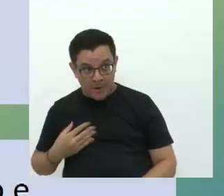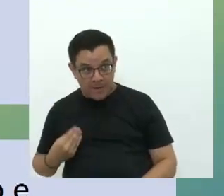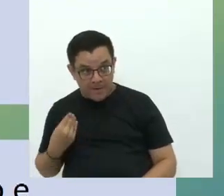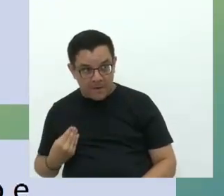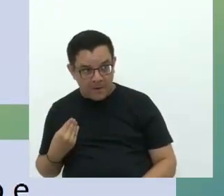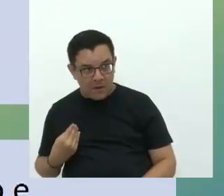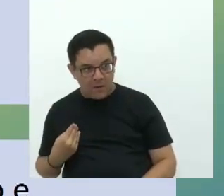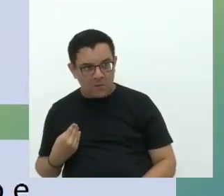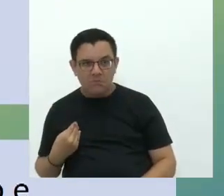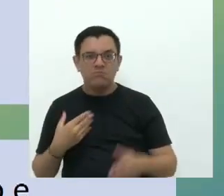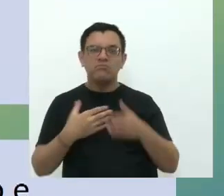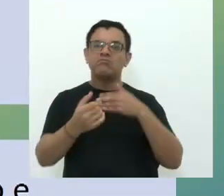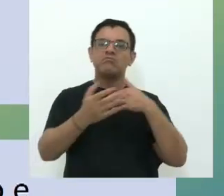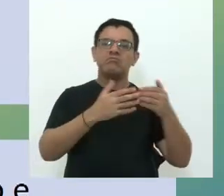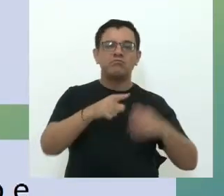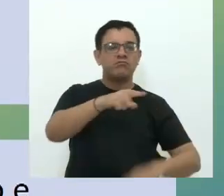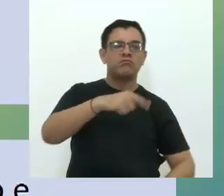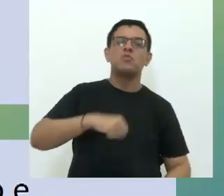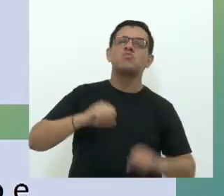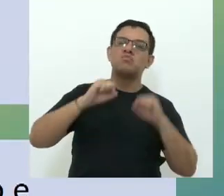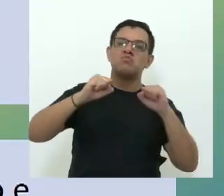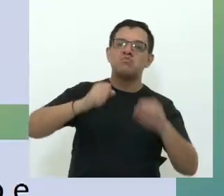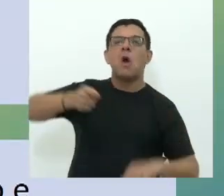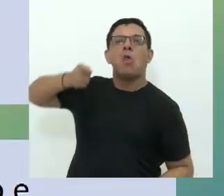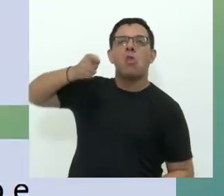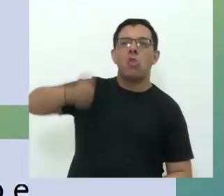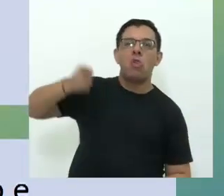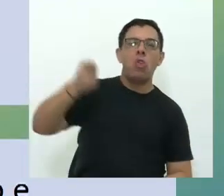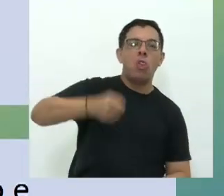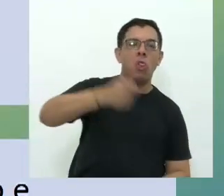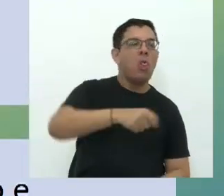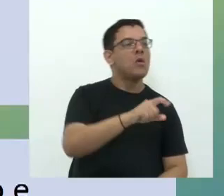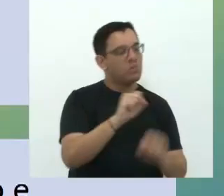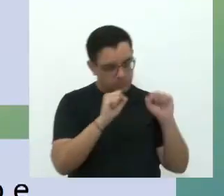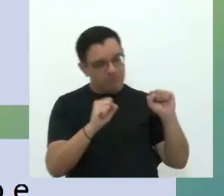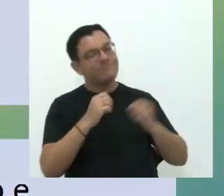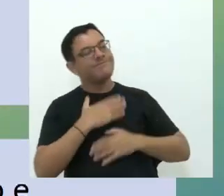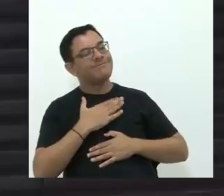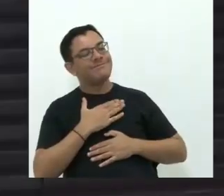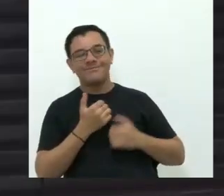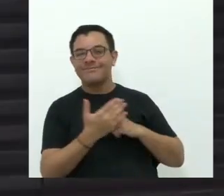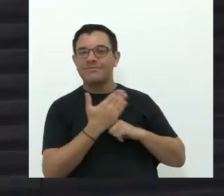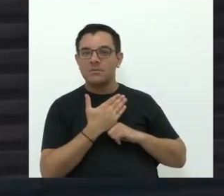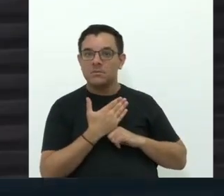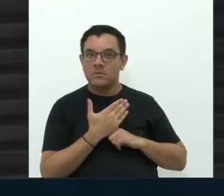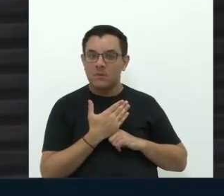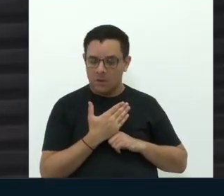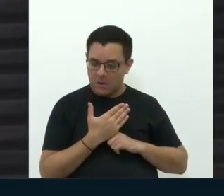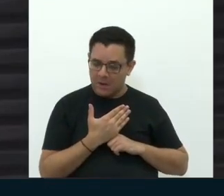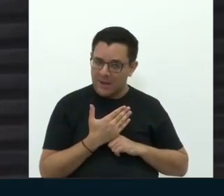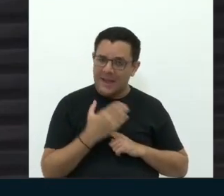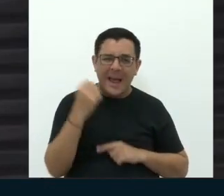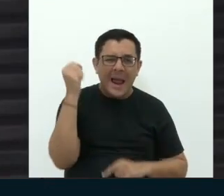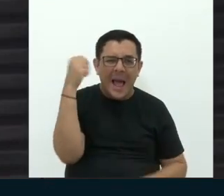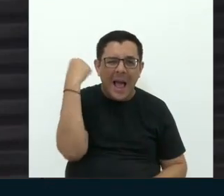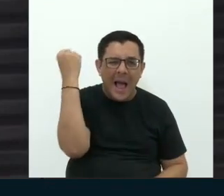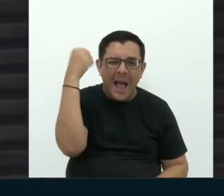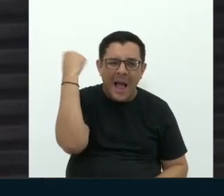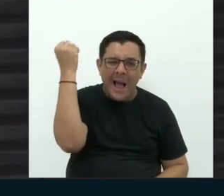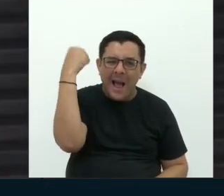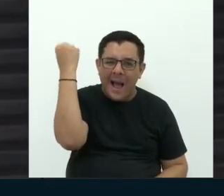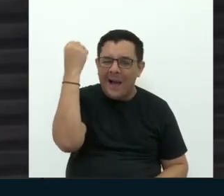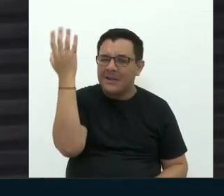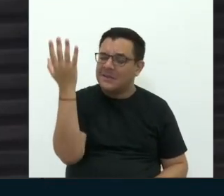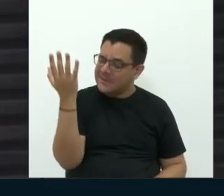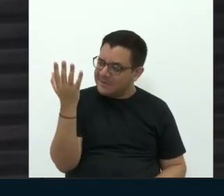não ligo de ter um ditador no poder isso é grave isso é muito grave porque a gente penou muito para conquistar o